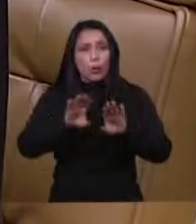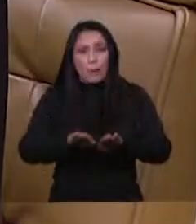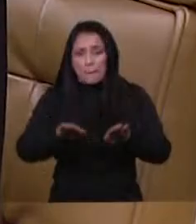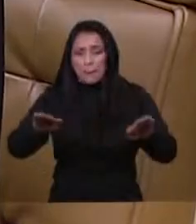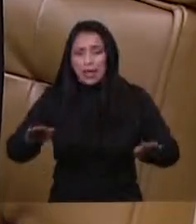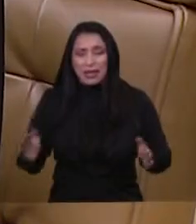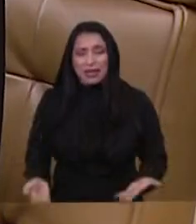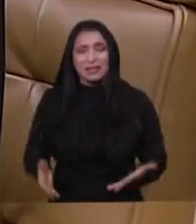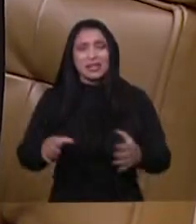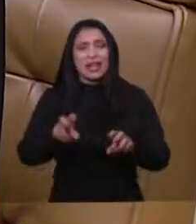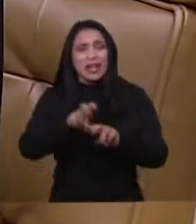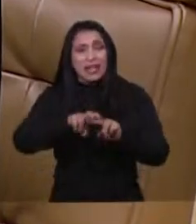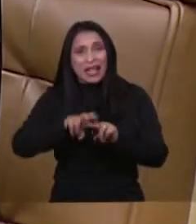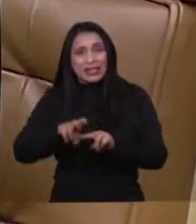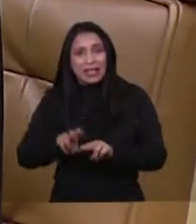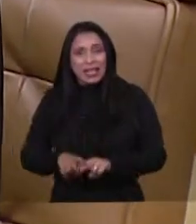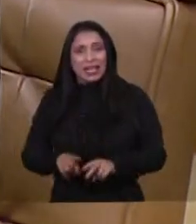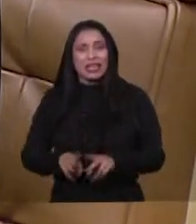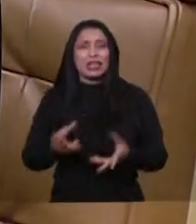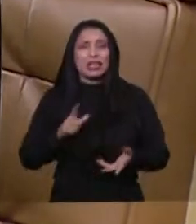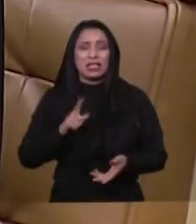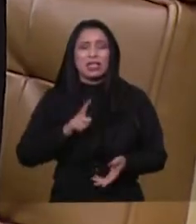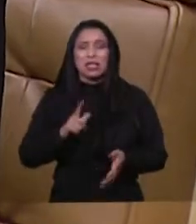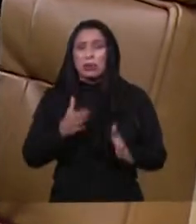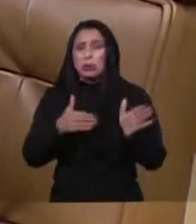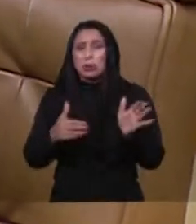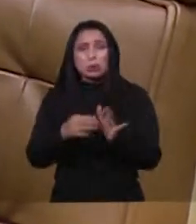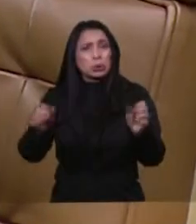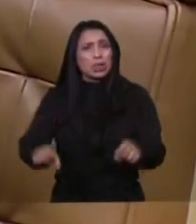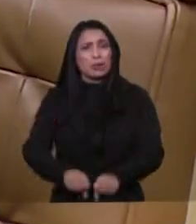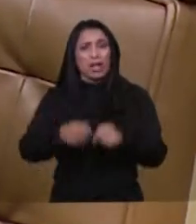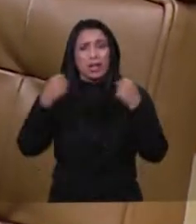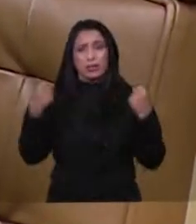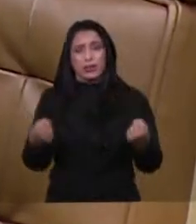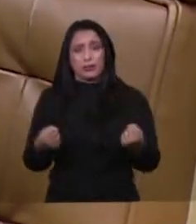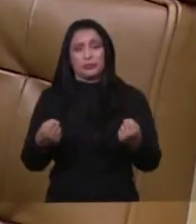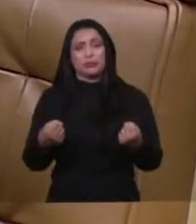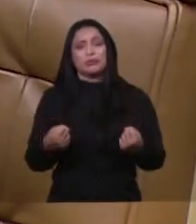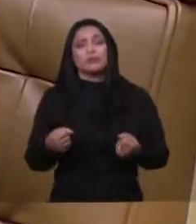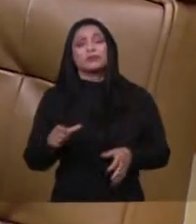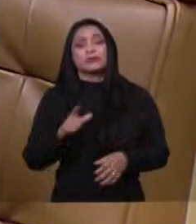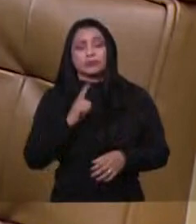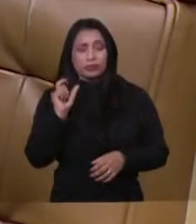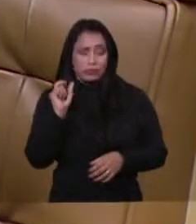dispositivos de registro e frequência. Com ainda mais rigor,